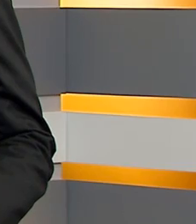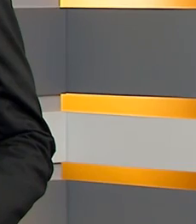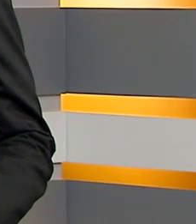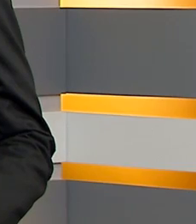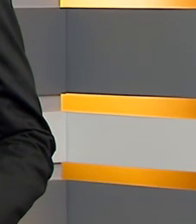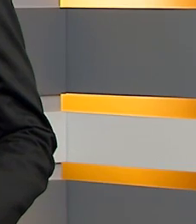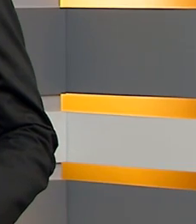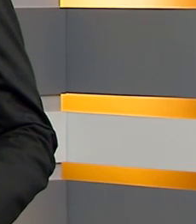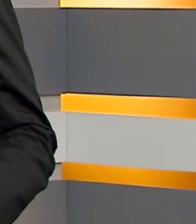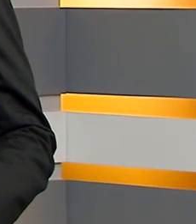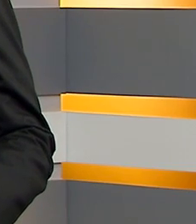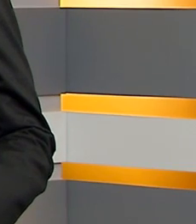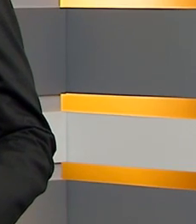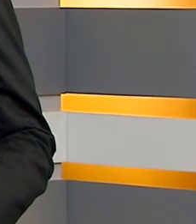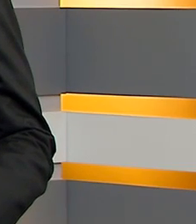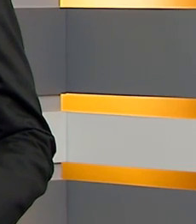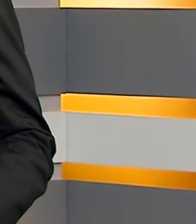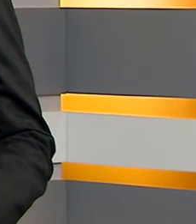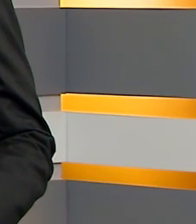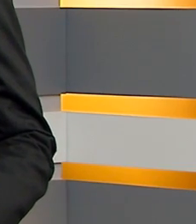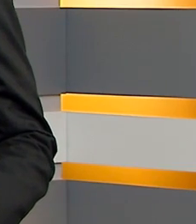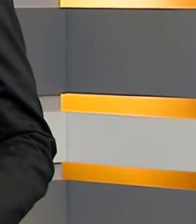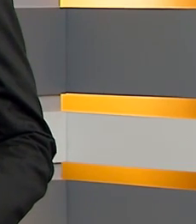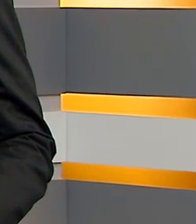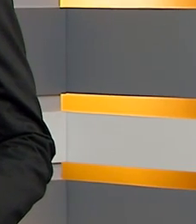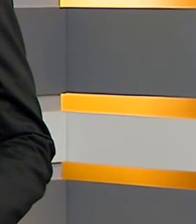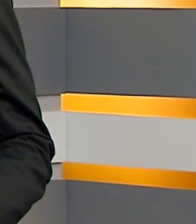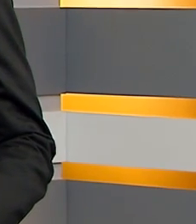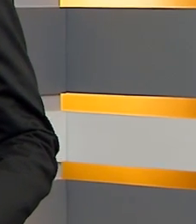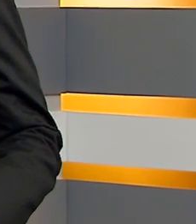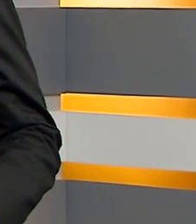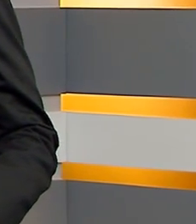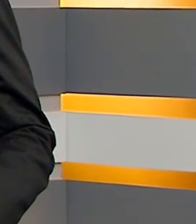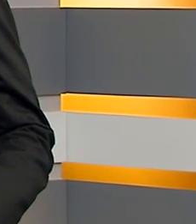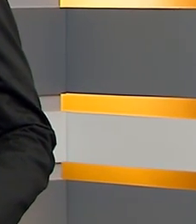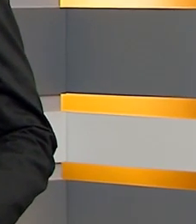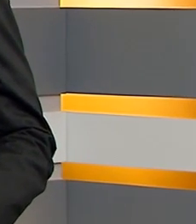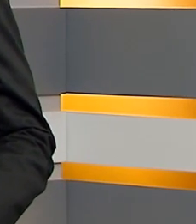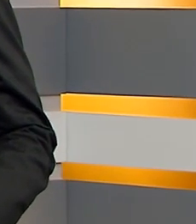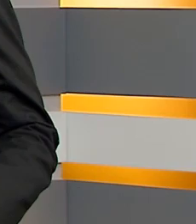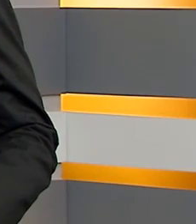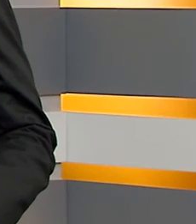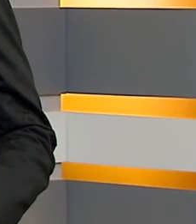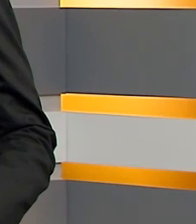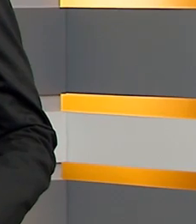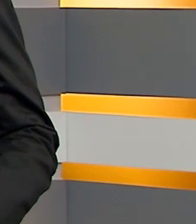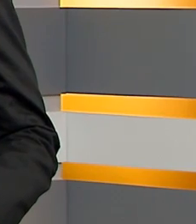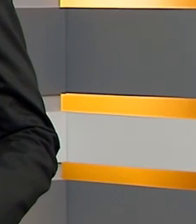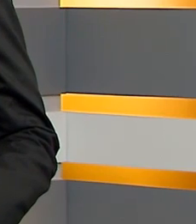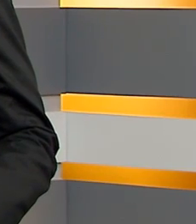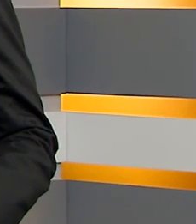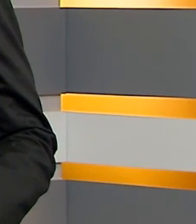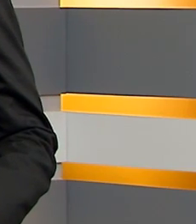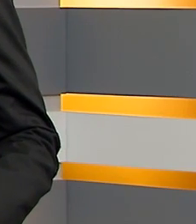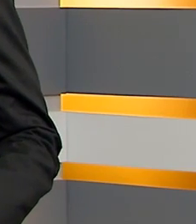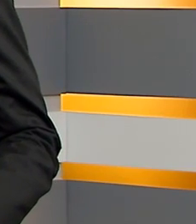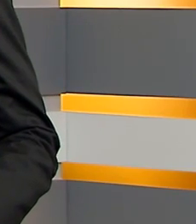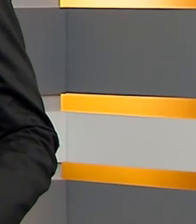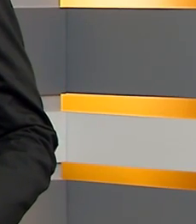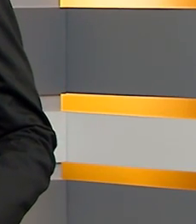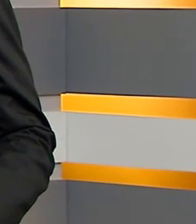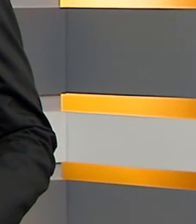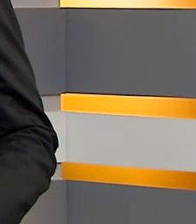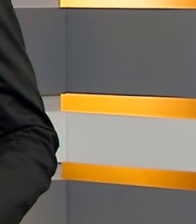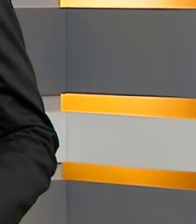uma oportunidade perfeita para o Brasil ajudar na construção de um mundo cada vez melhor. Também foi apresentado pelo Ministério do